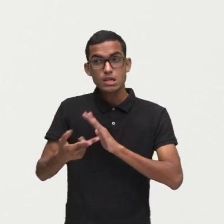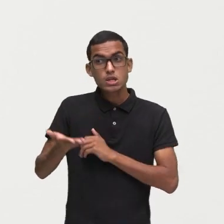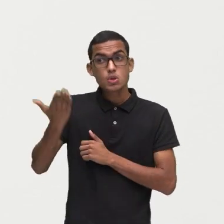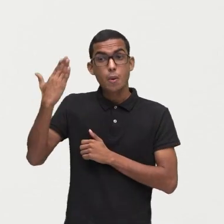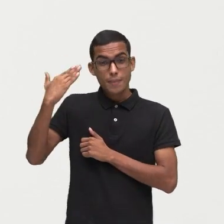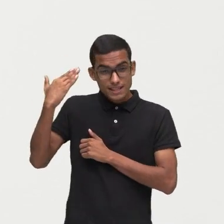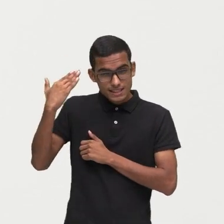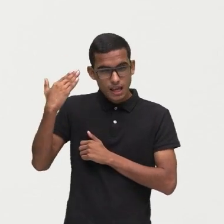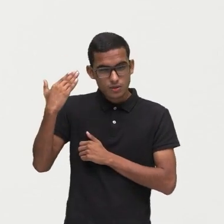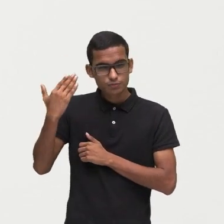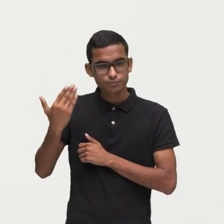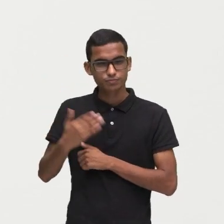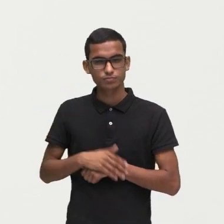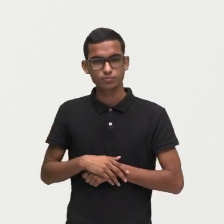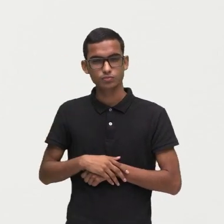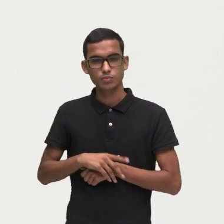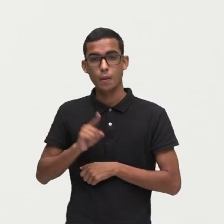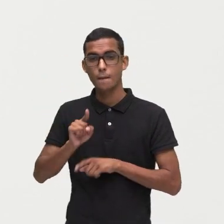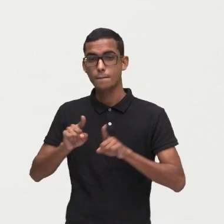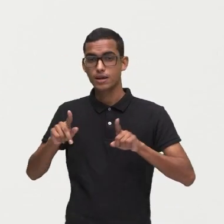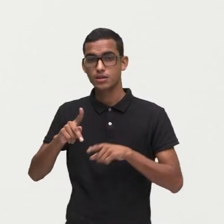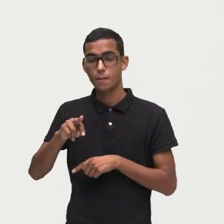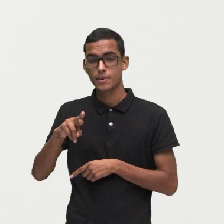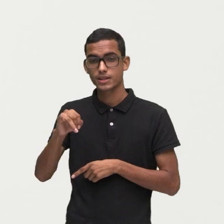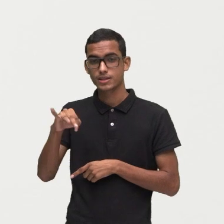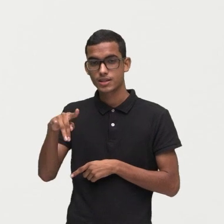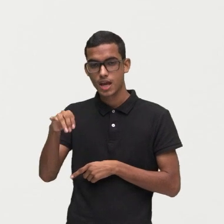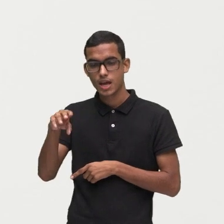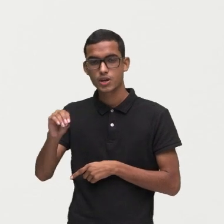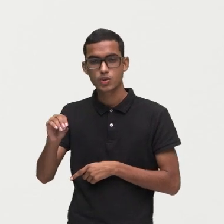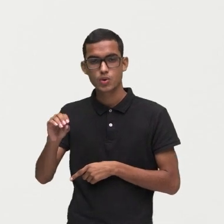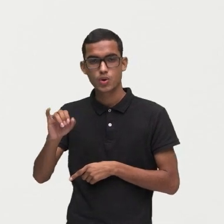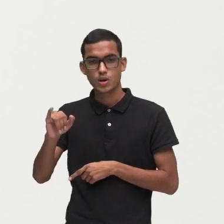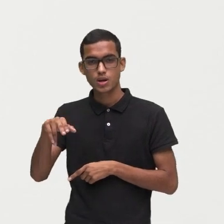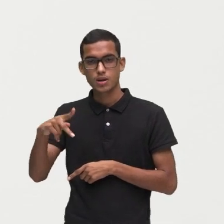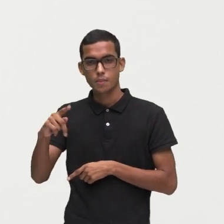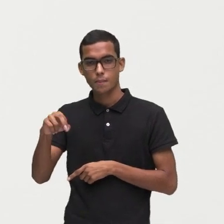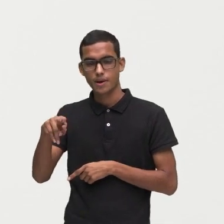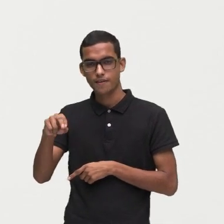mas aqui, ó, é pretérito imperfeito, tá?